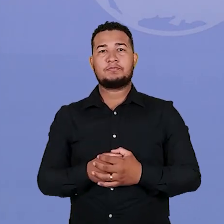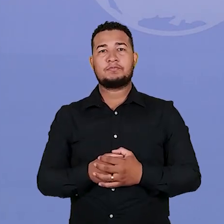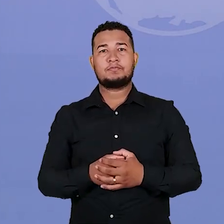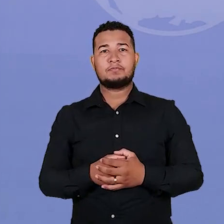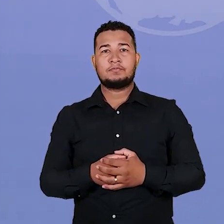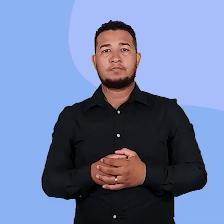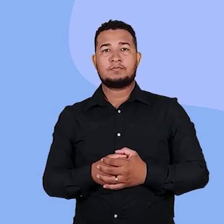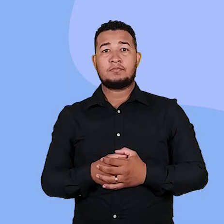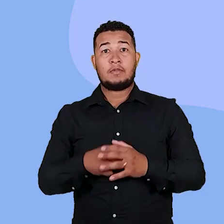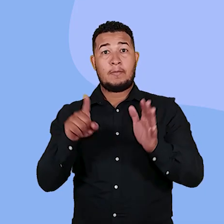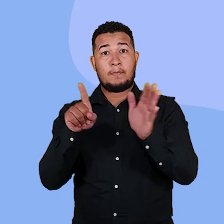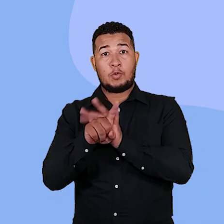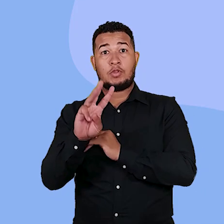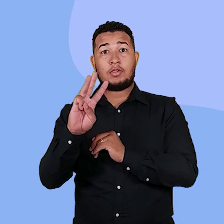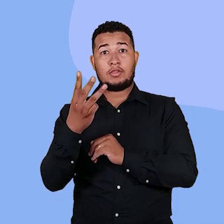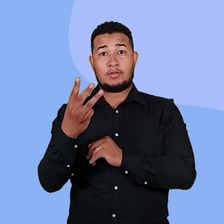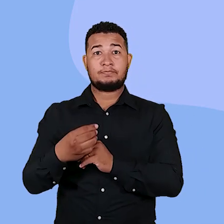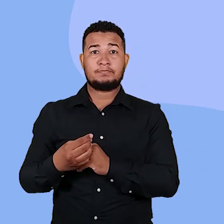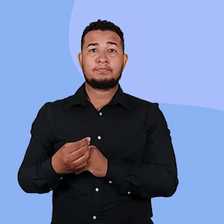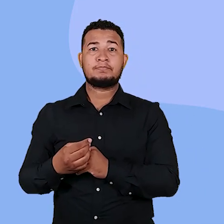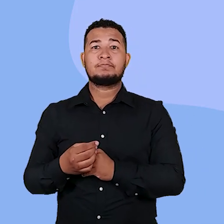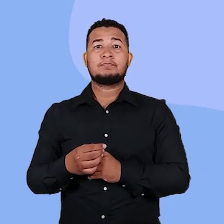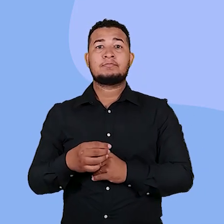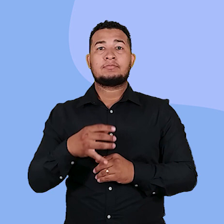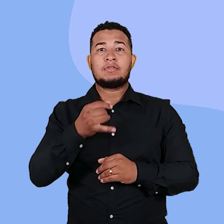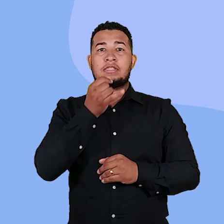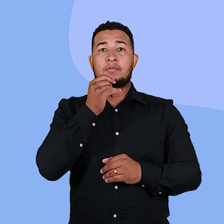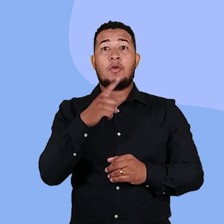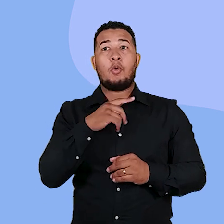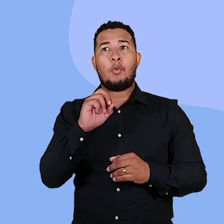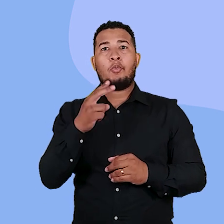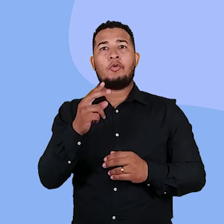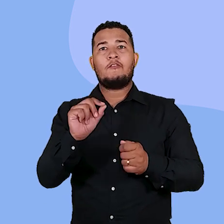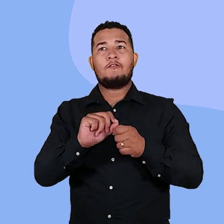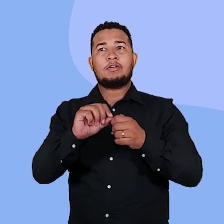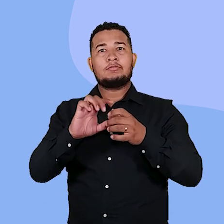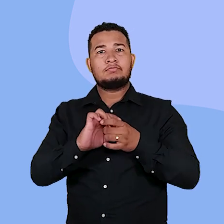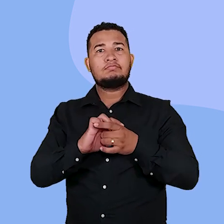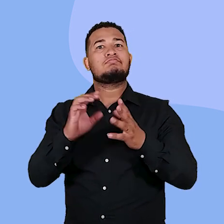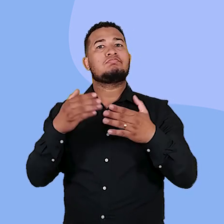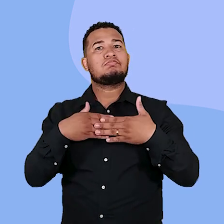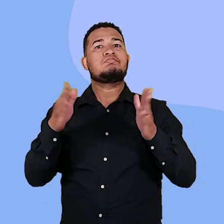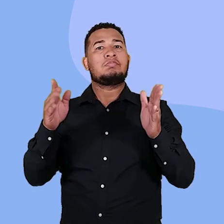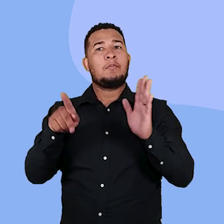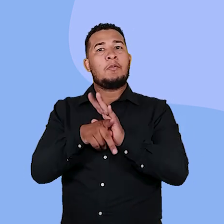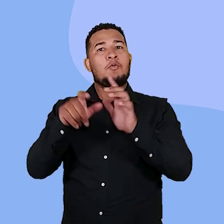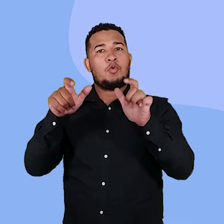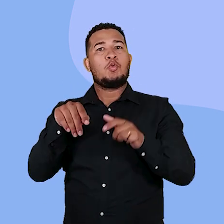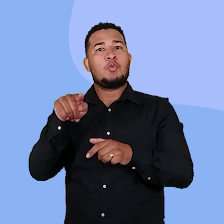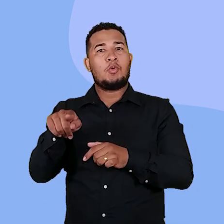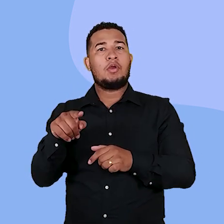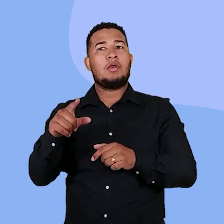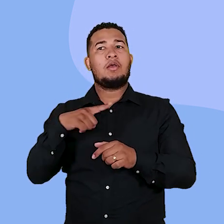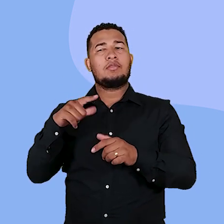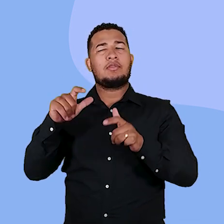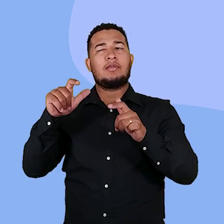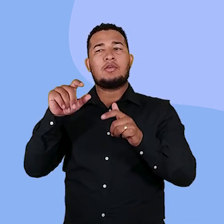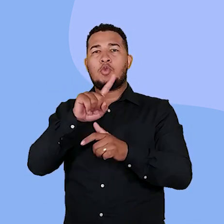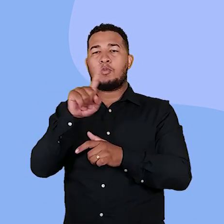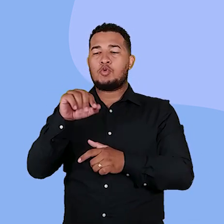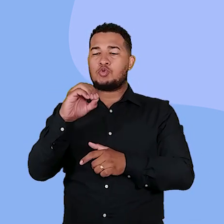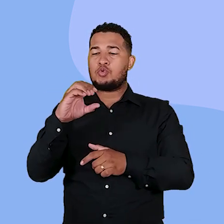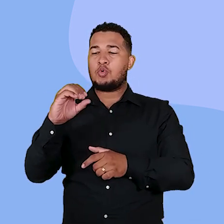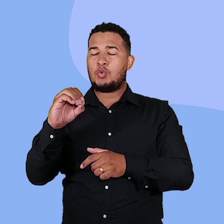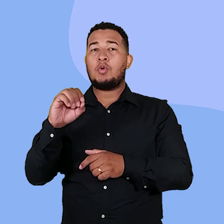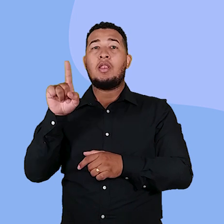questão. Questão 3. Ao visitar o recém-inaugurado aquário da Bacia do Rio São Francisco, instalado